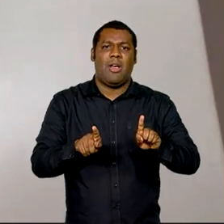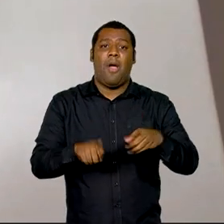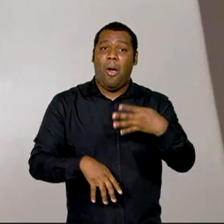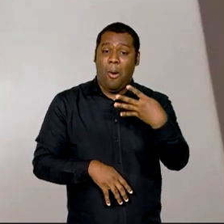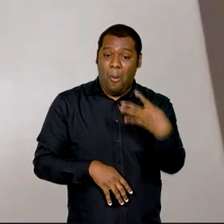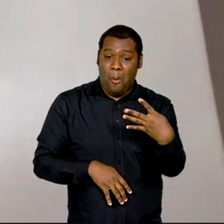muito a pena. Obrigado. Obrigado.